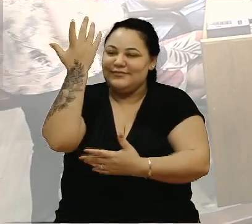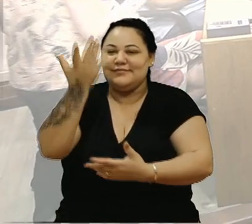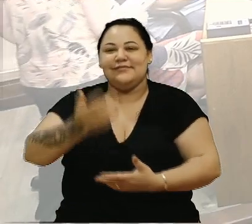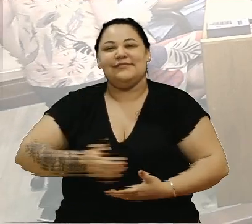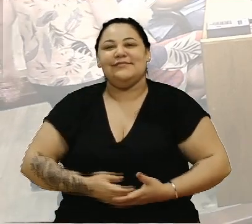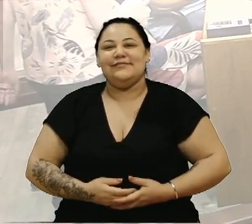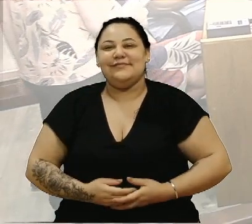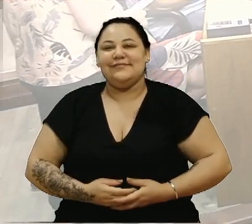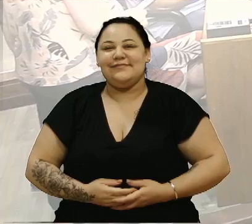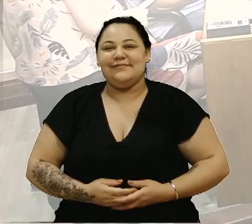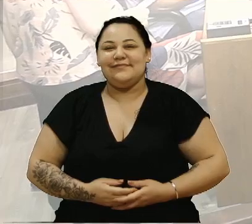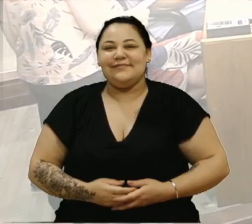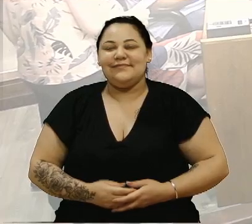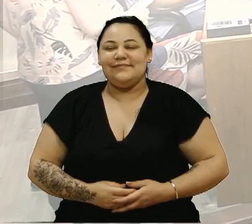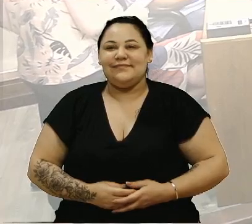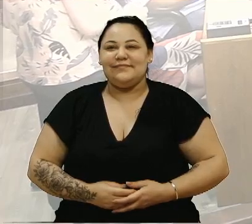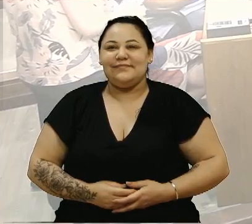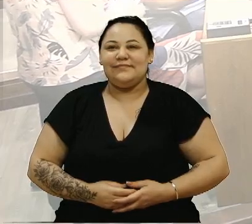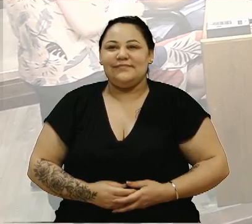cadê você?